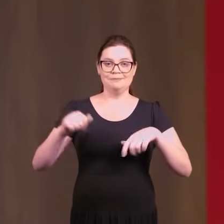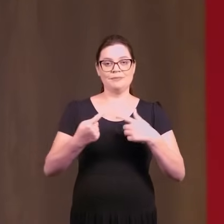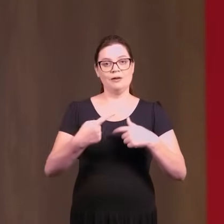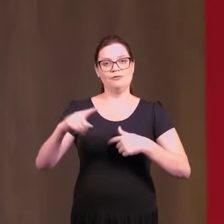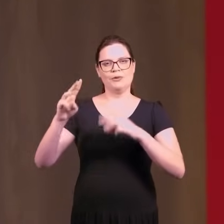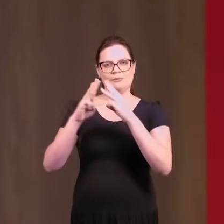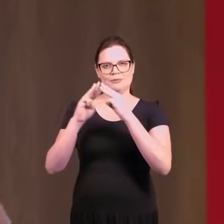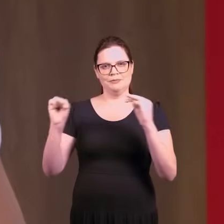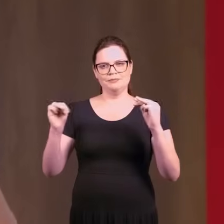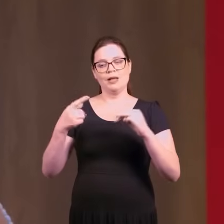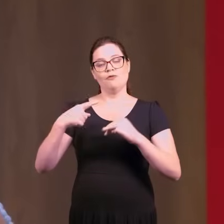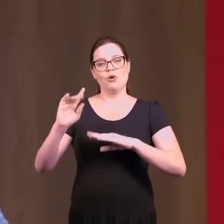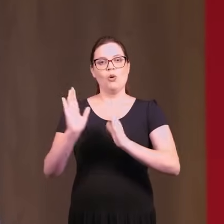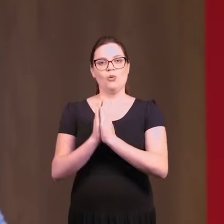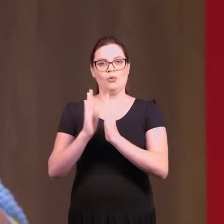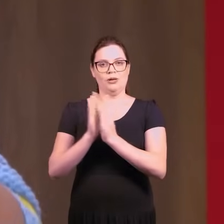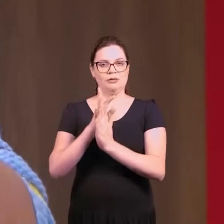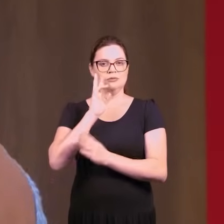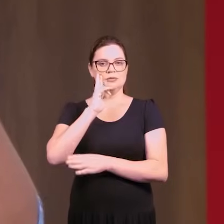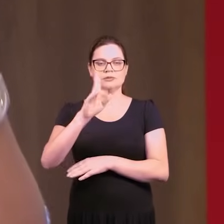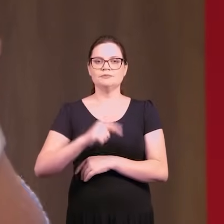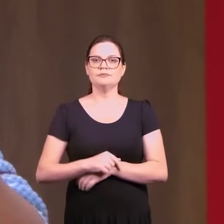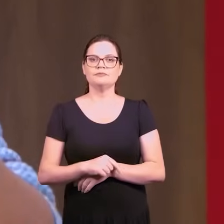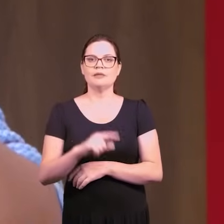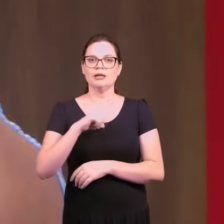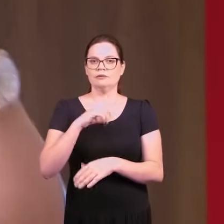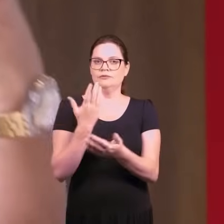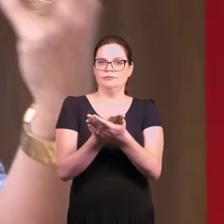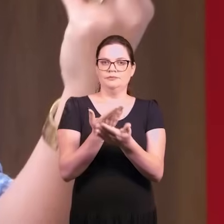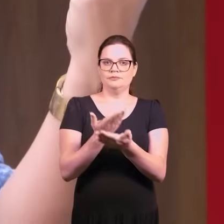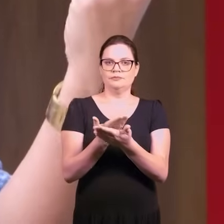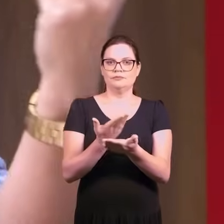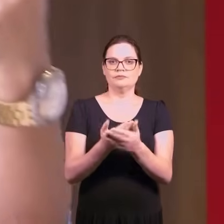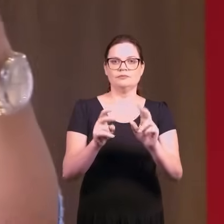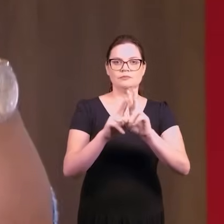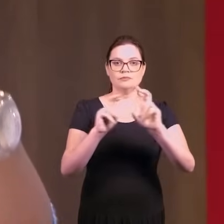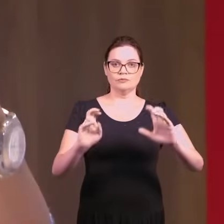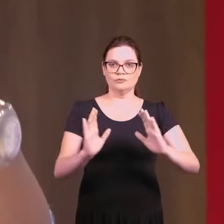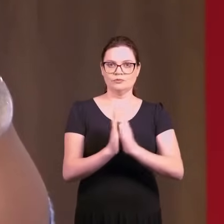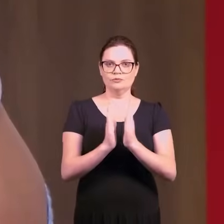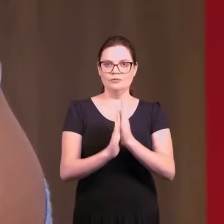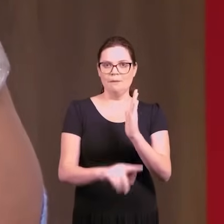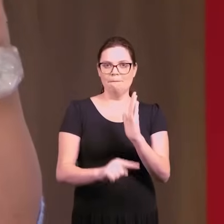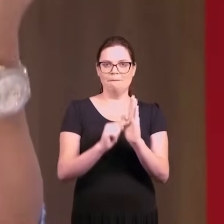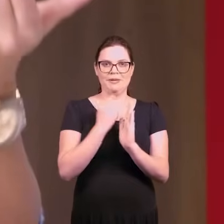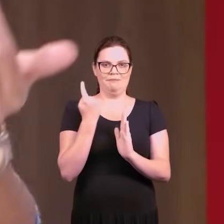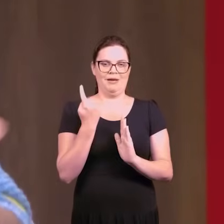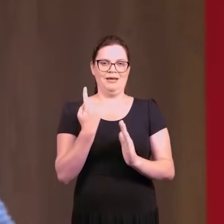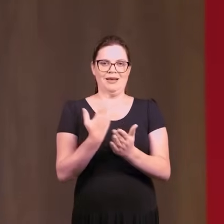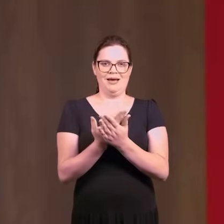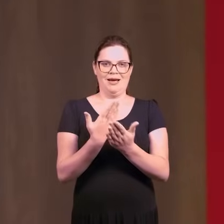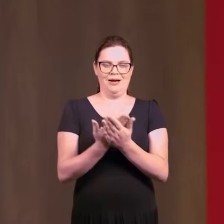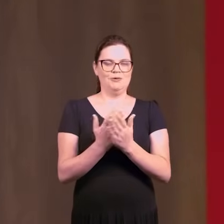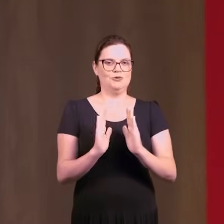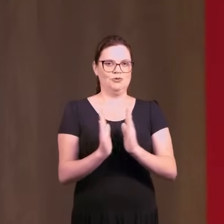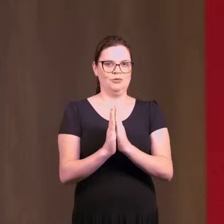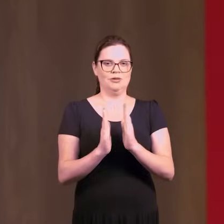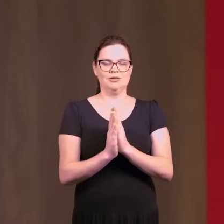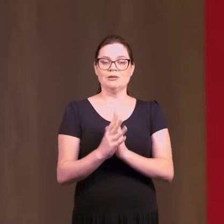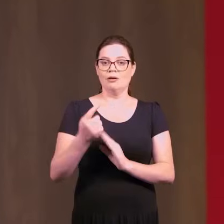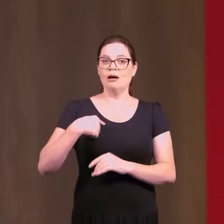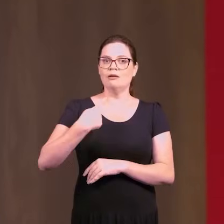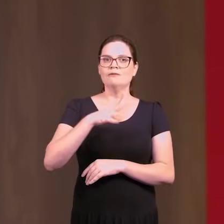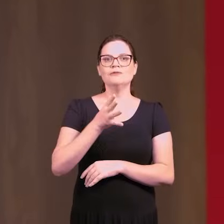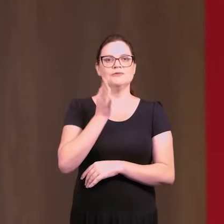Manaim. E aí lá no Manaim, naquela aula, mais uma vez aquela aula de oração, eu tive a oportunidade ali de presenciar,